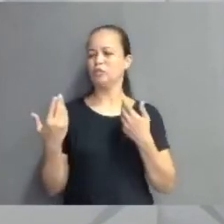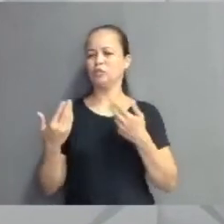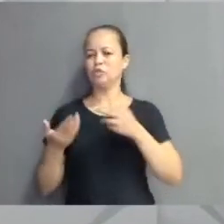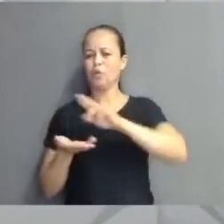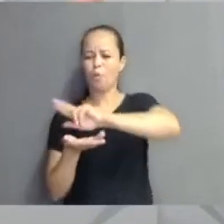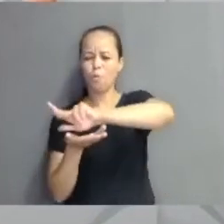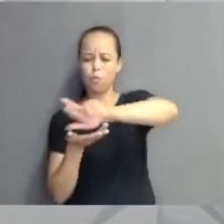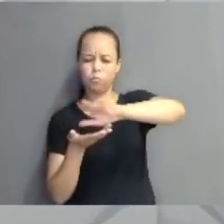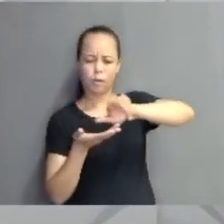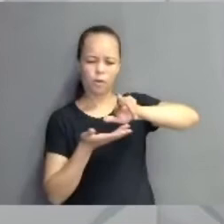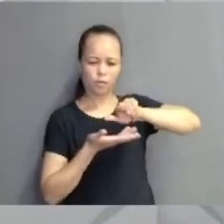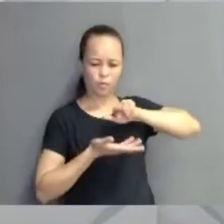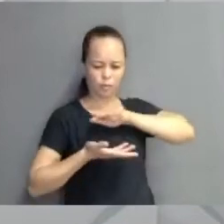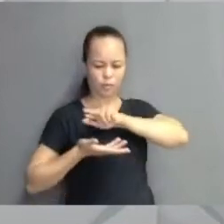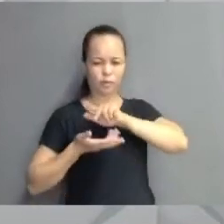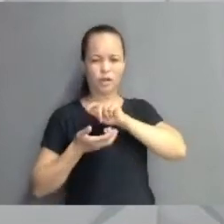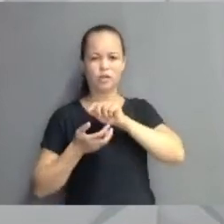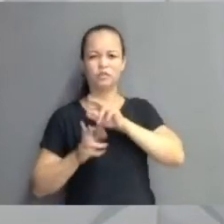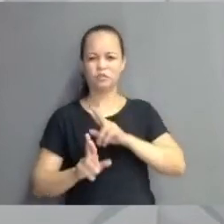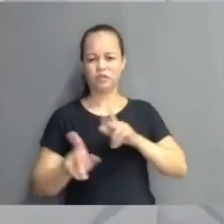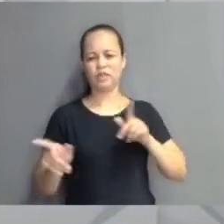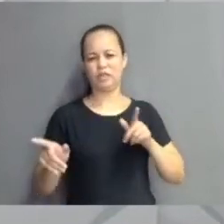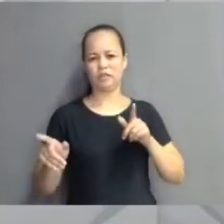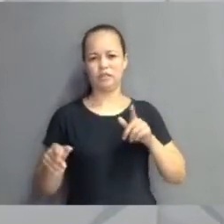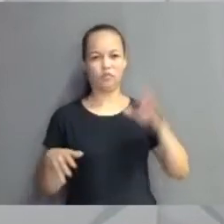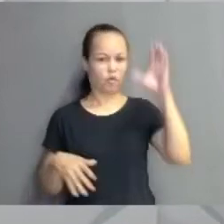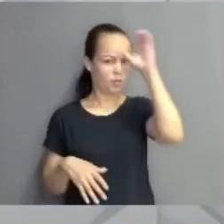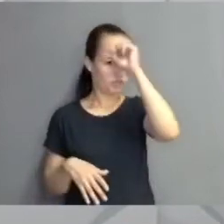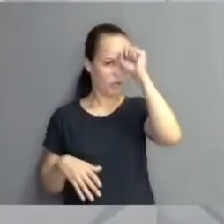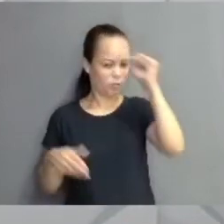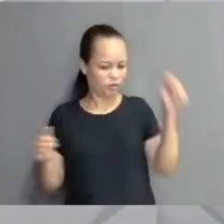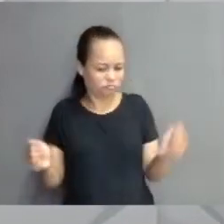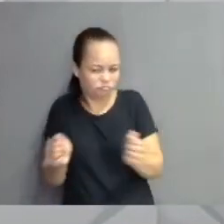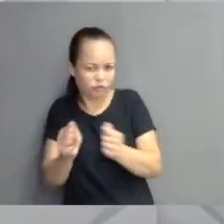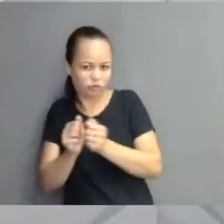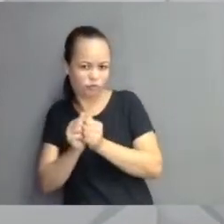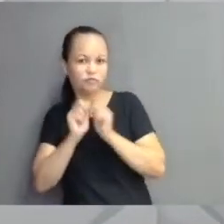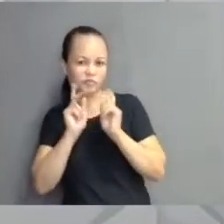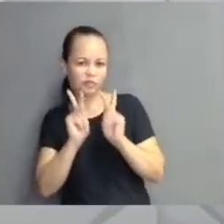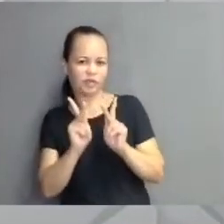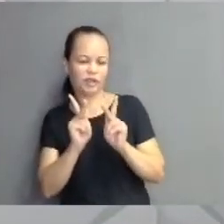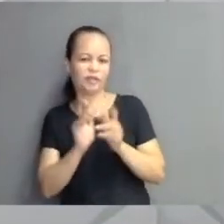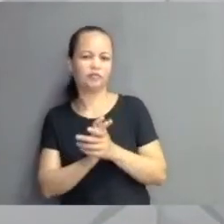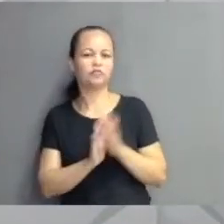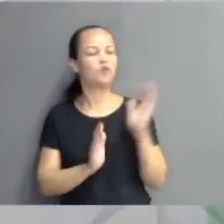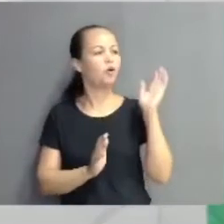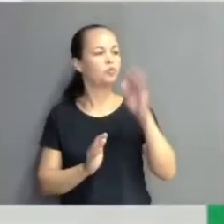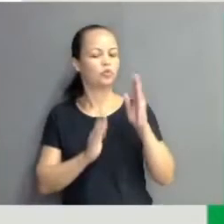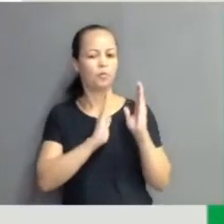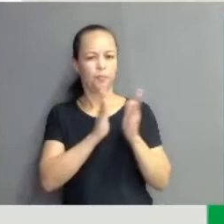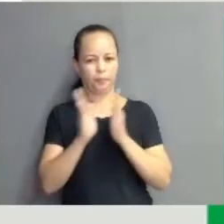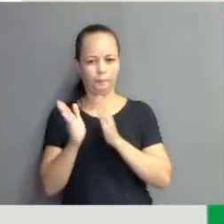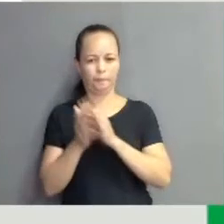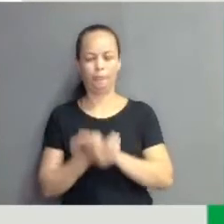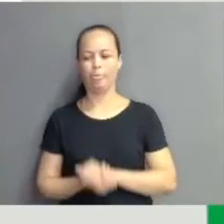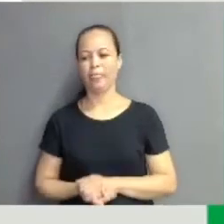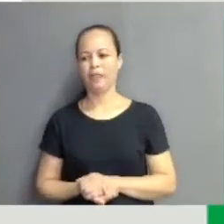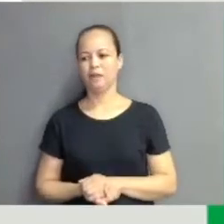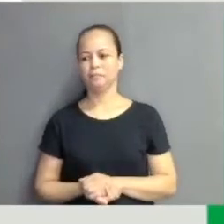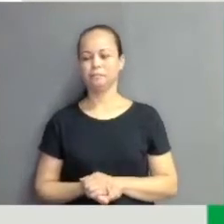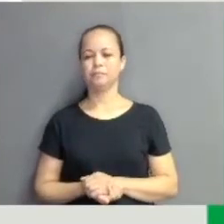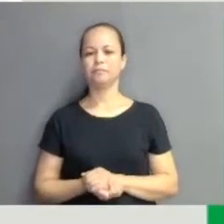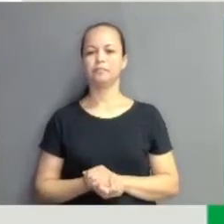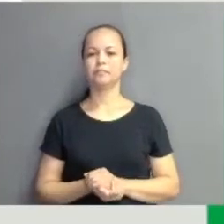Estilos diferentes Vamos aprender juntinhos Ok então vamos lá vamos dar sequência à